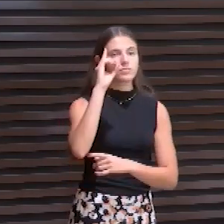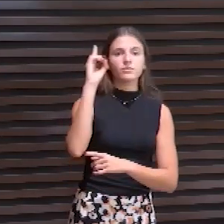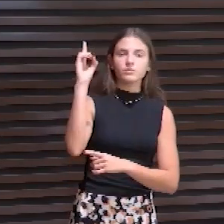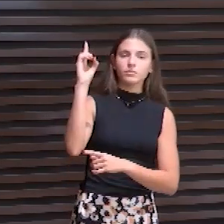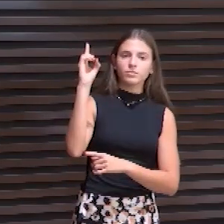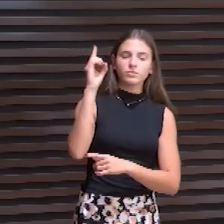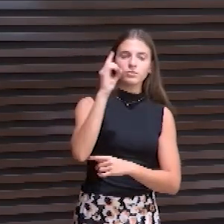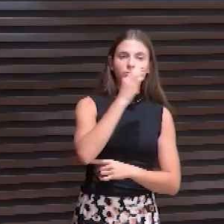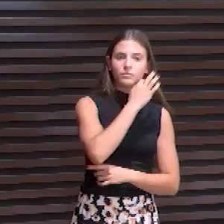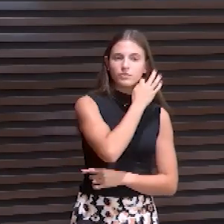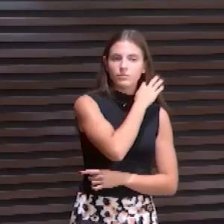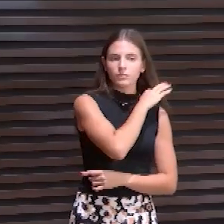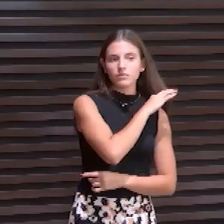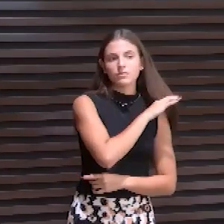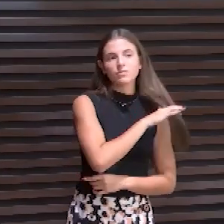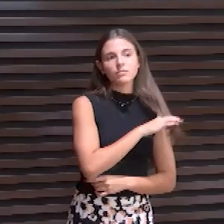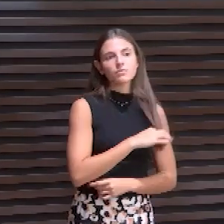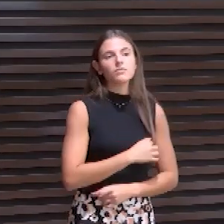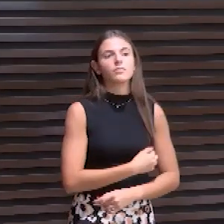Então,